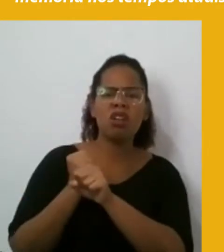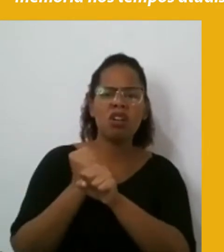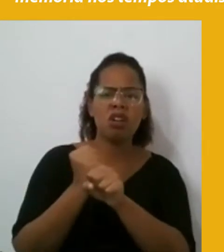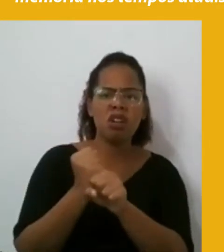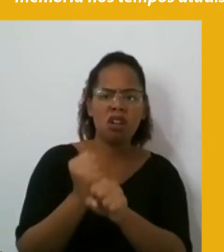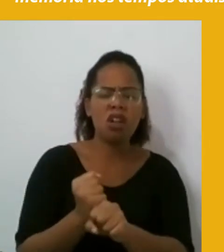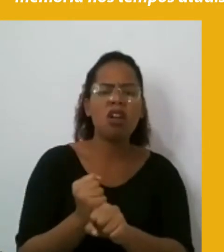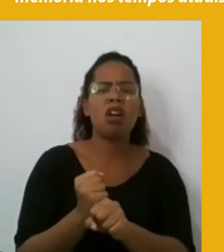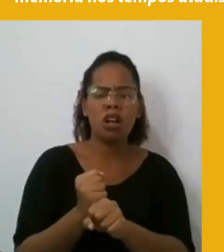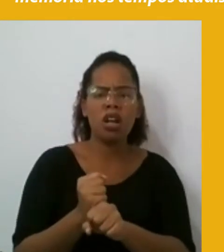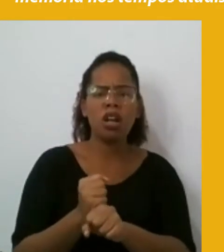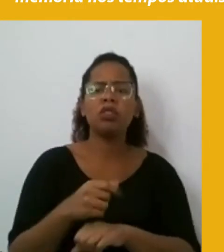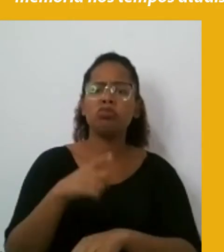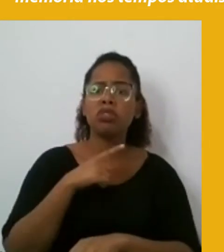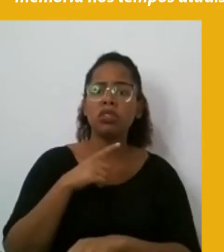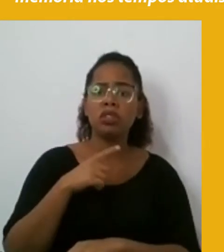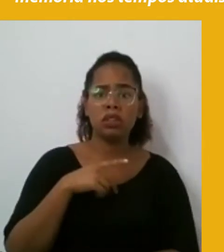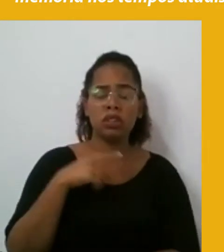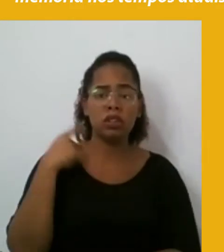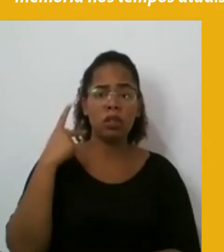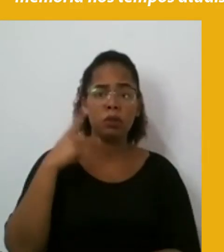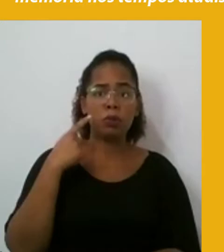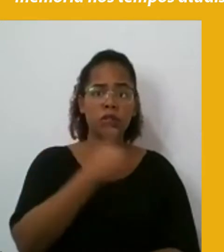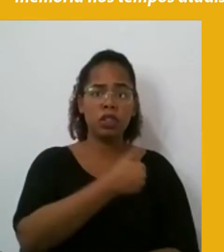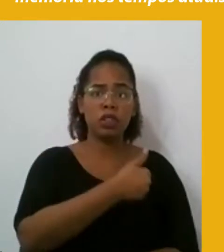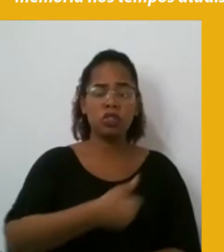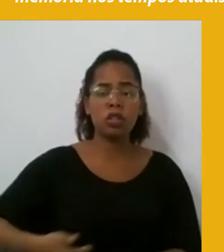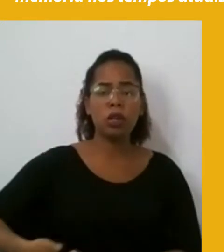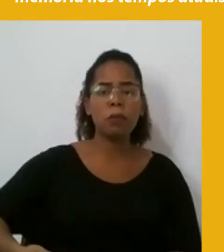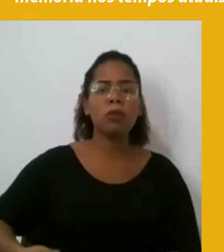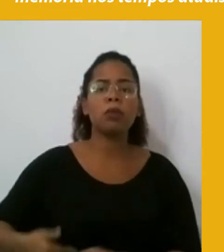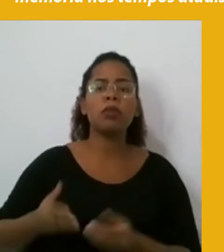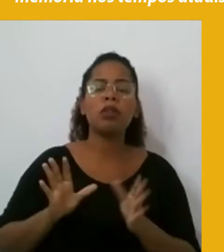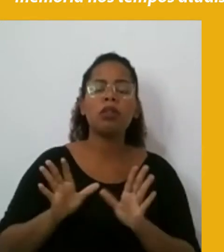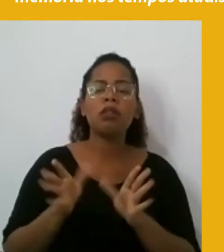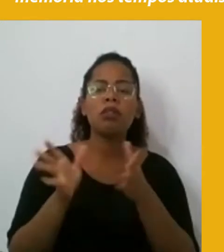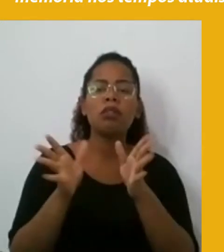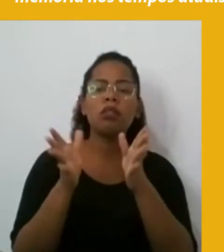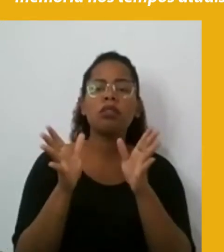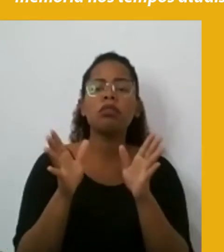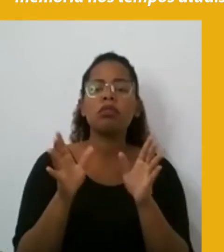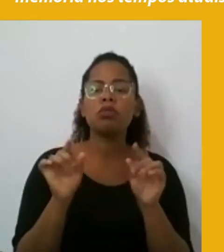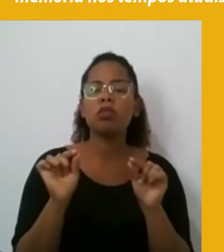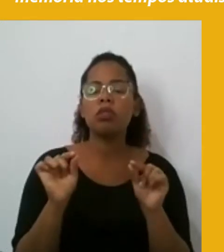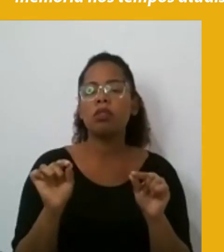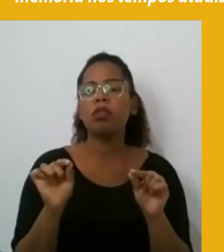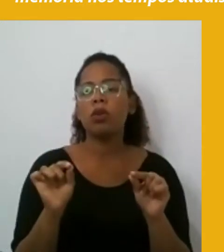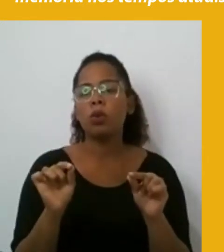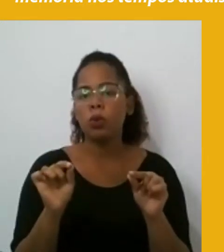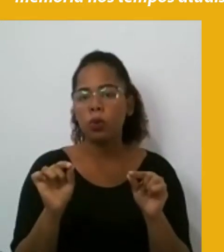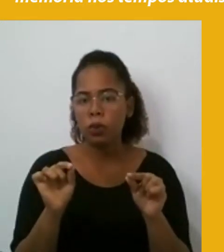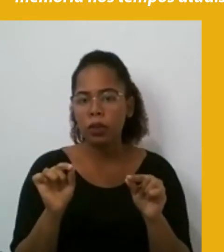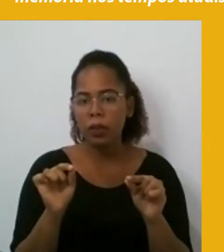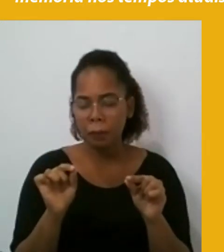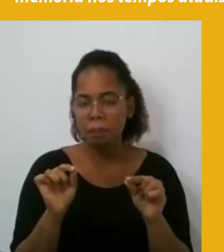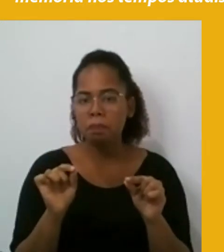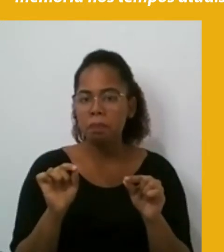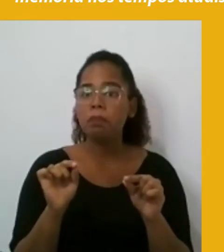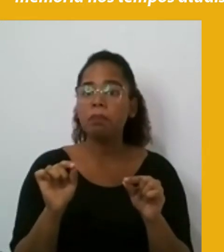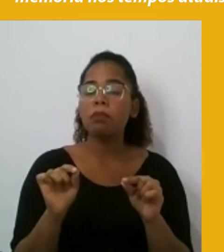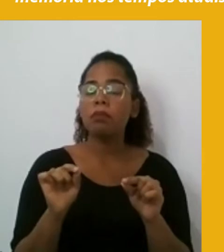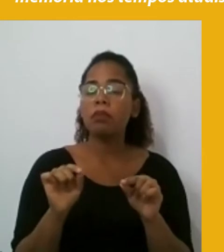memória, nada mais era que uma política pública de incentivo a regiões, inclusive com problemas de desenvolvimento econômico, com